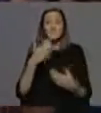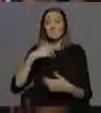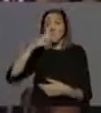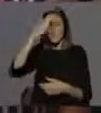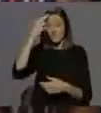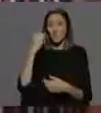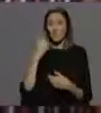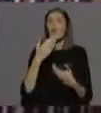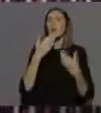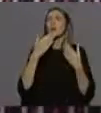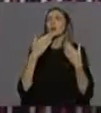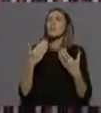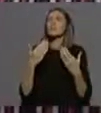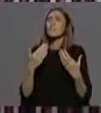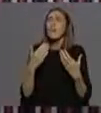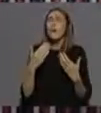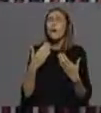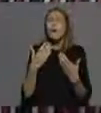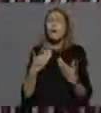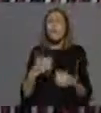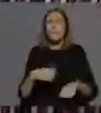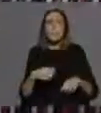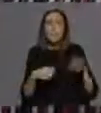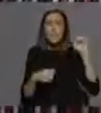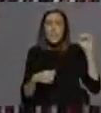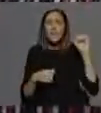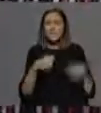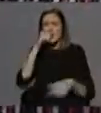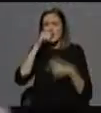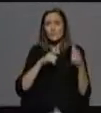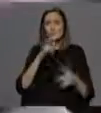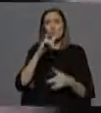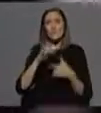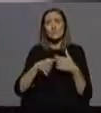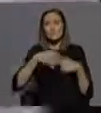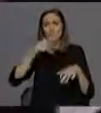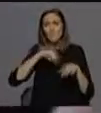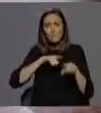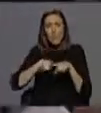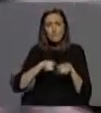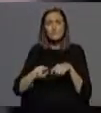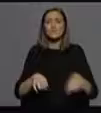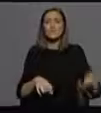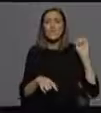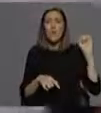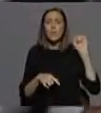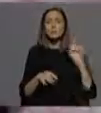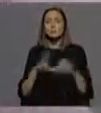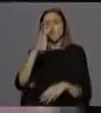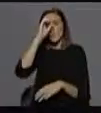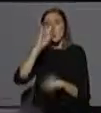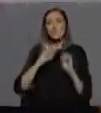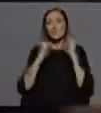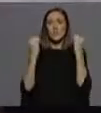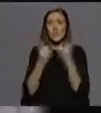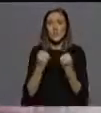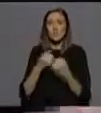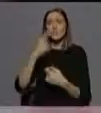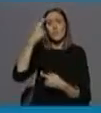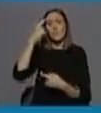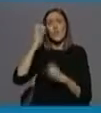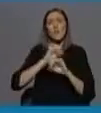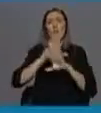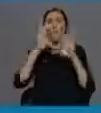A gratidão deve-se, diz, ao PS, aos deputados do PS e a um governo socialista com a consciência das obrigações para com os